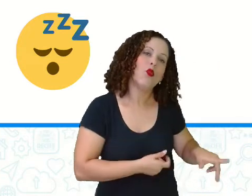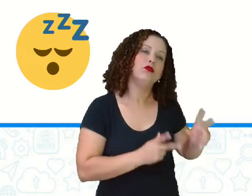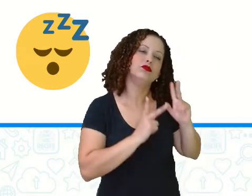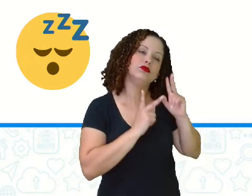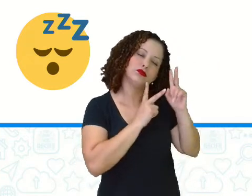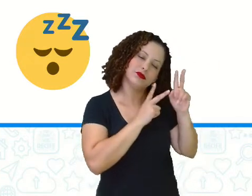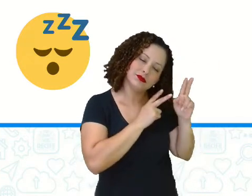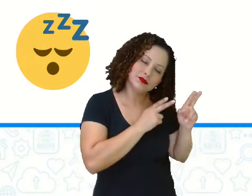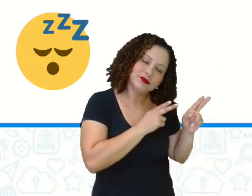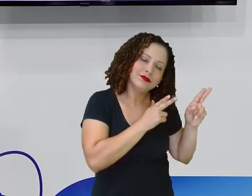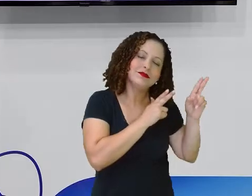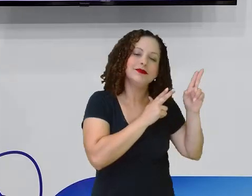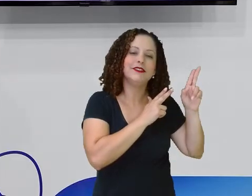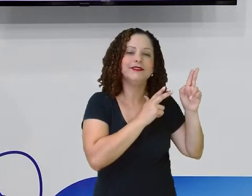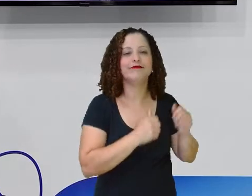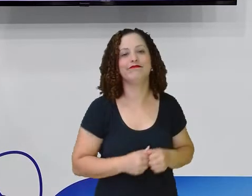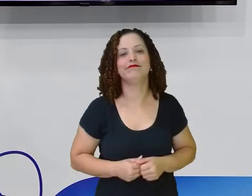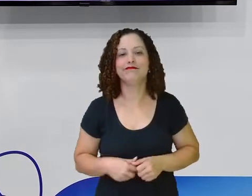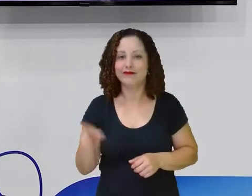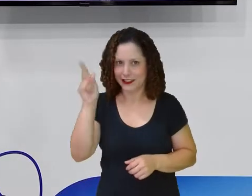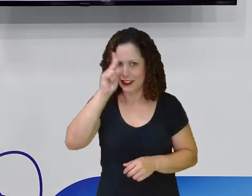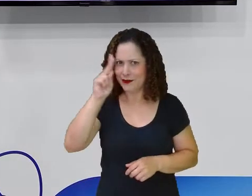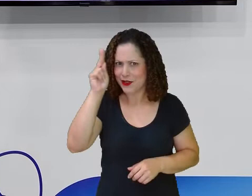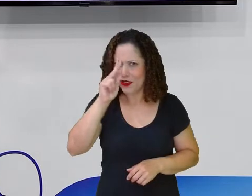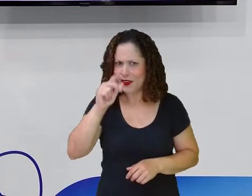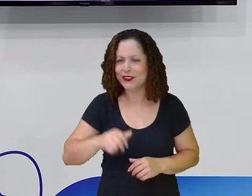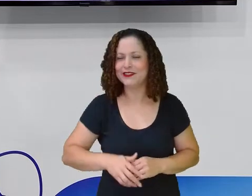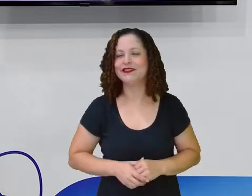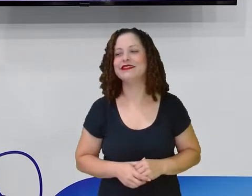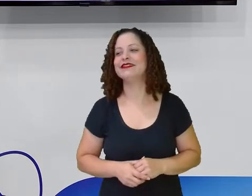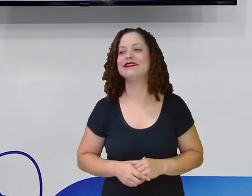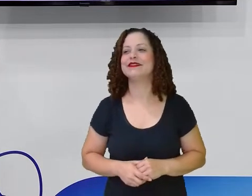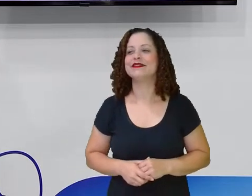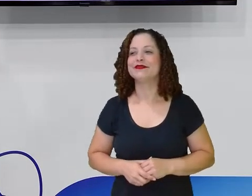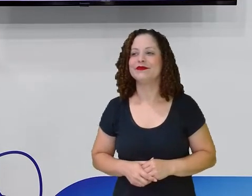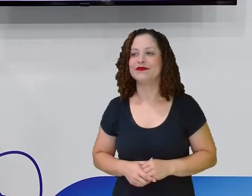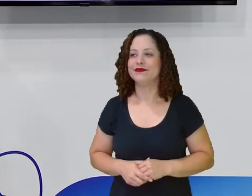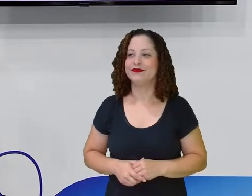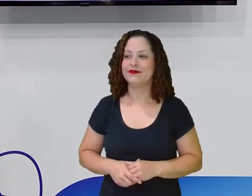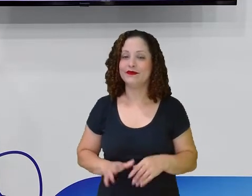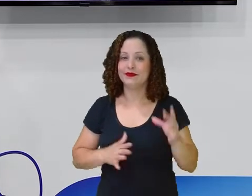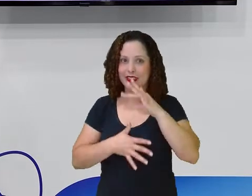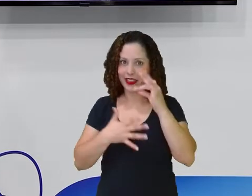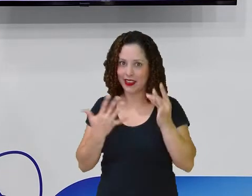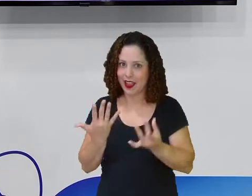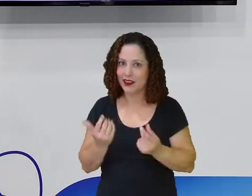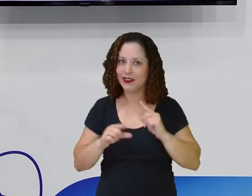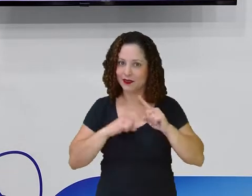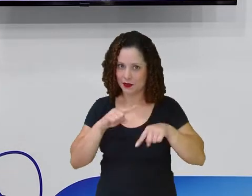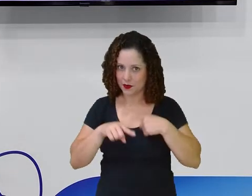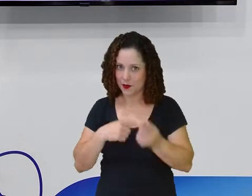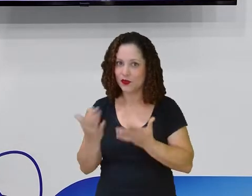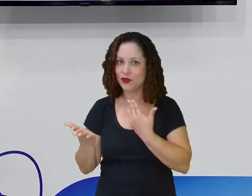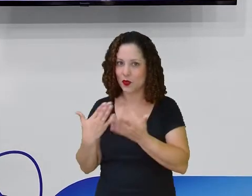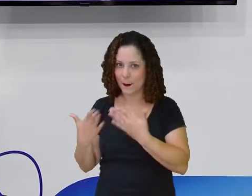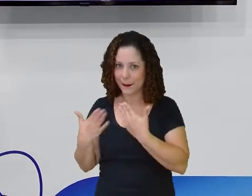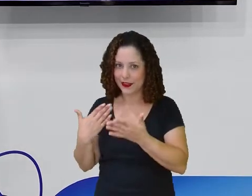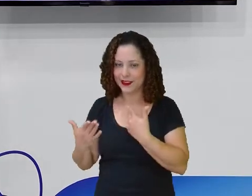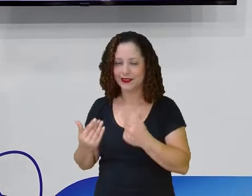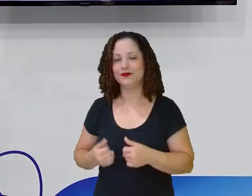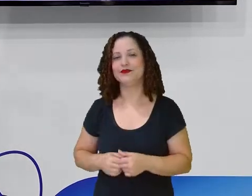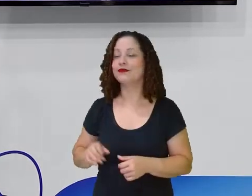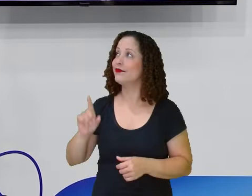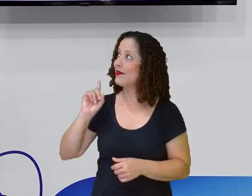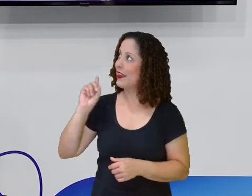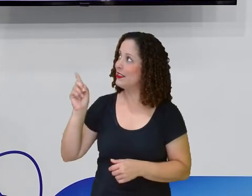quinto ano, deu aquela lembradinha? Ótimo. Então, fique atento aos detalhes, porque nós precisamos comparar. O da Bela Adormecida,